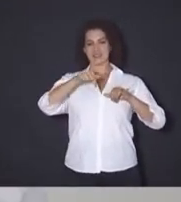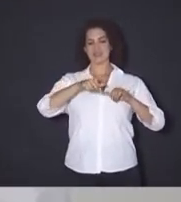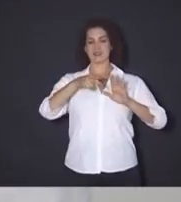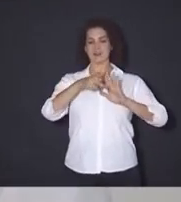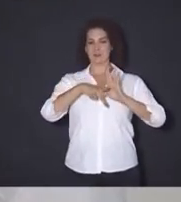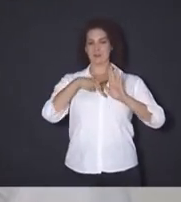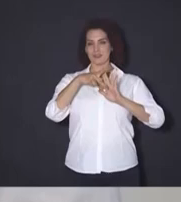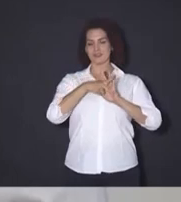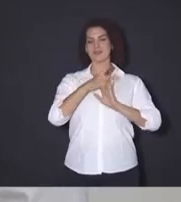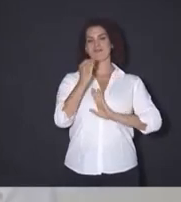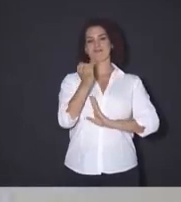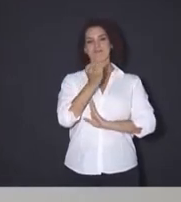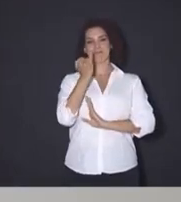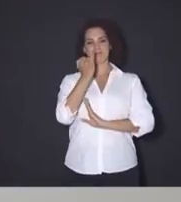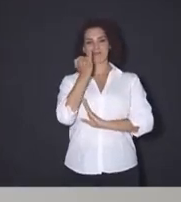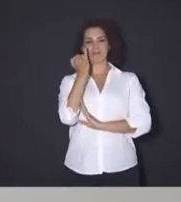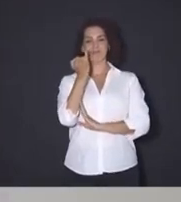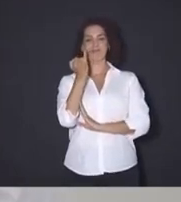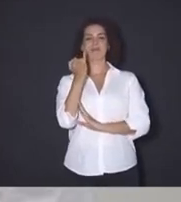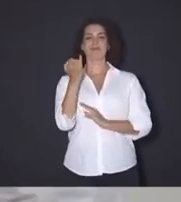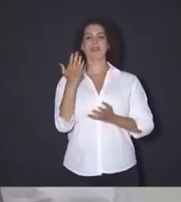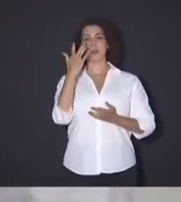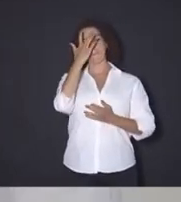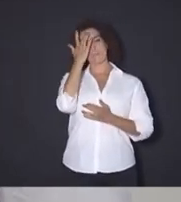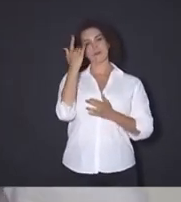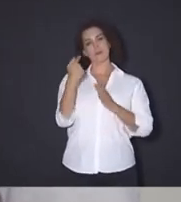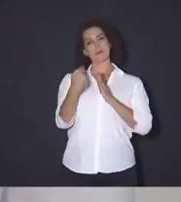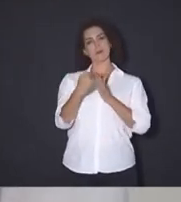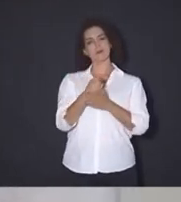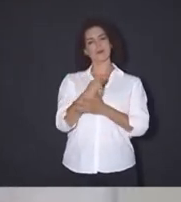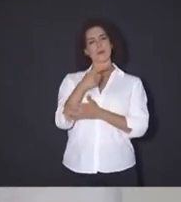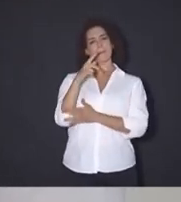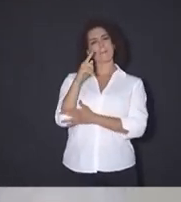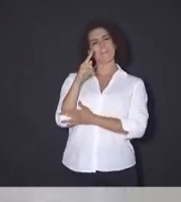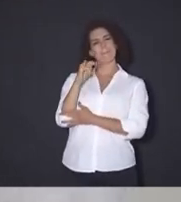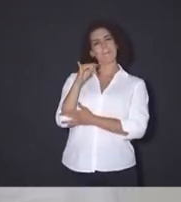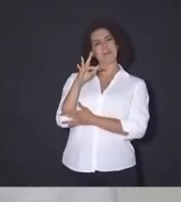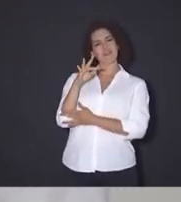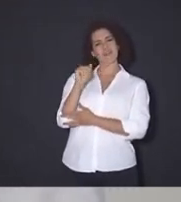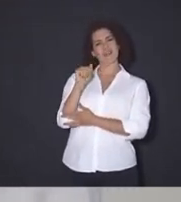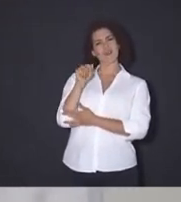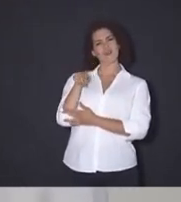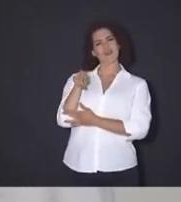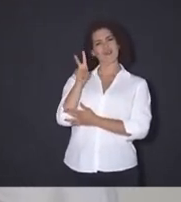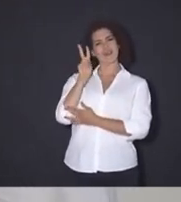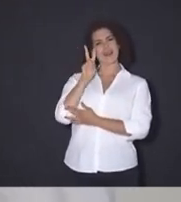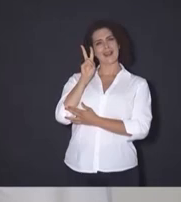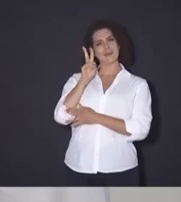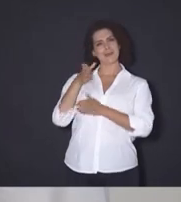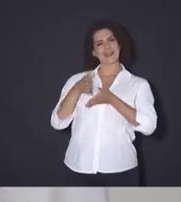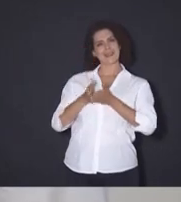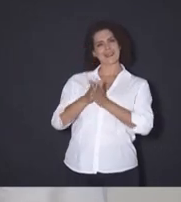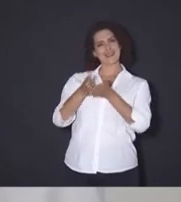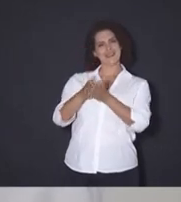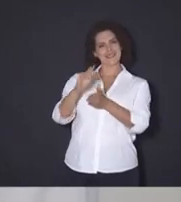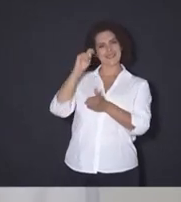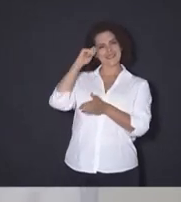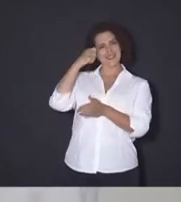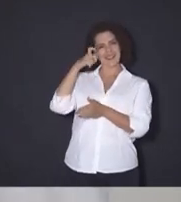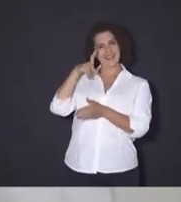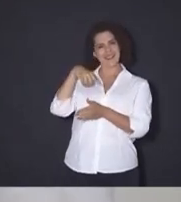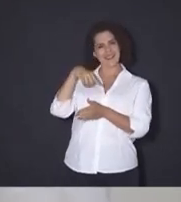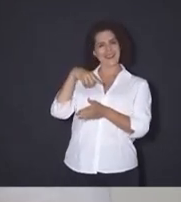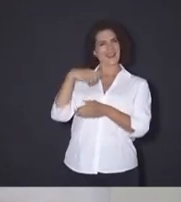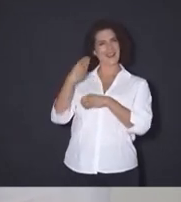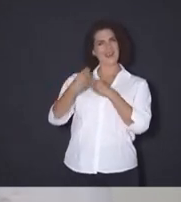projeto que é importante é alguém me perguntou pita você vai relembrar os navios negreiros você vai